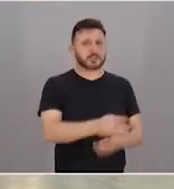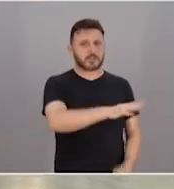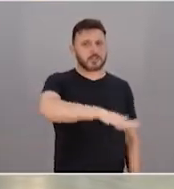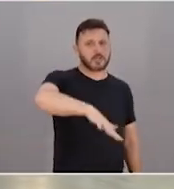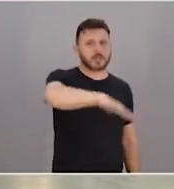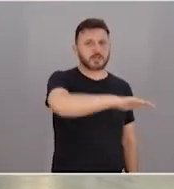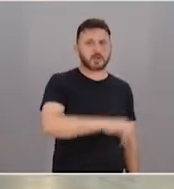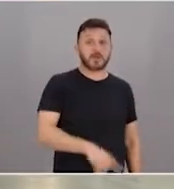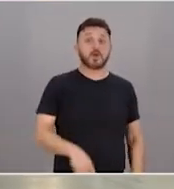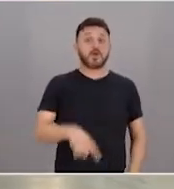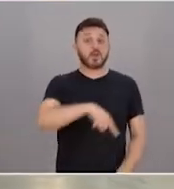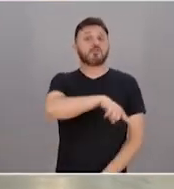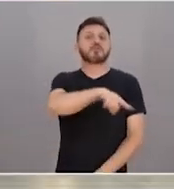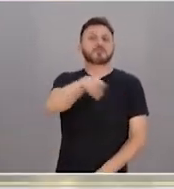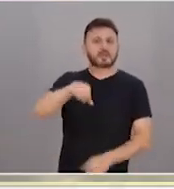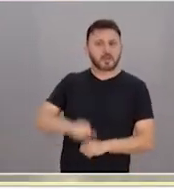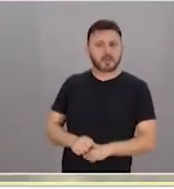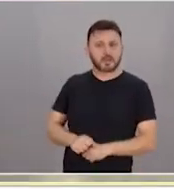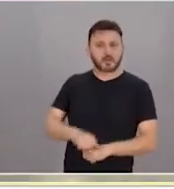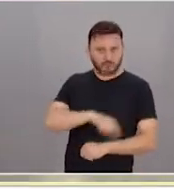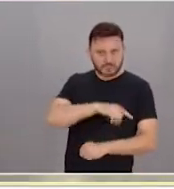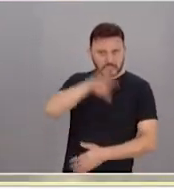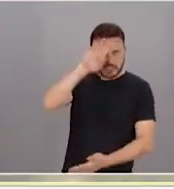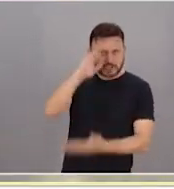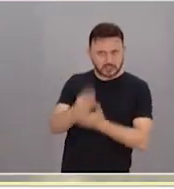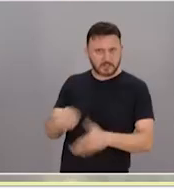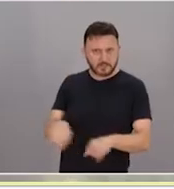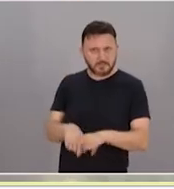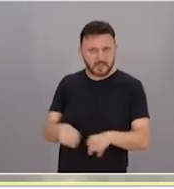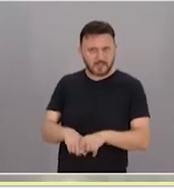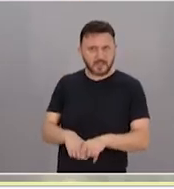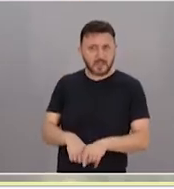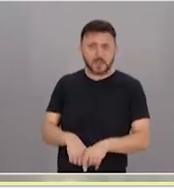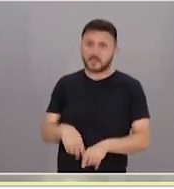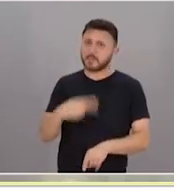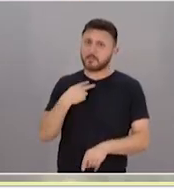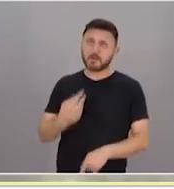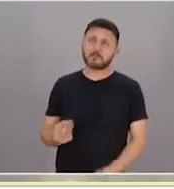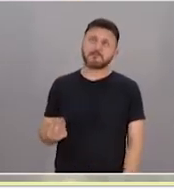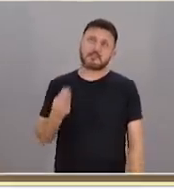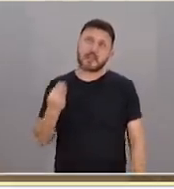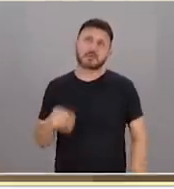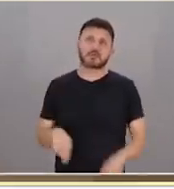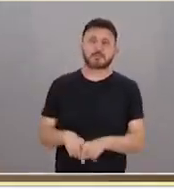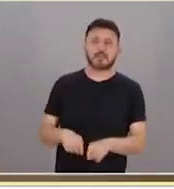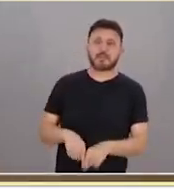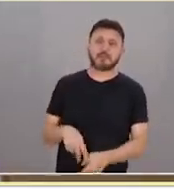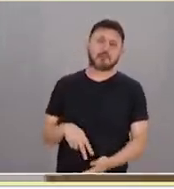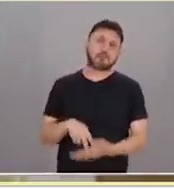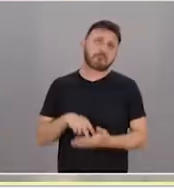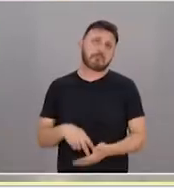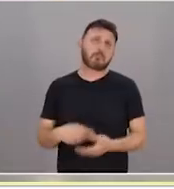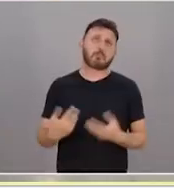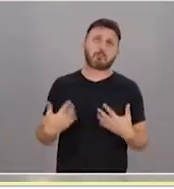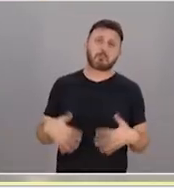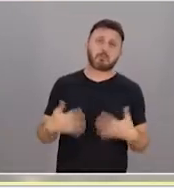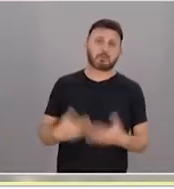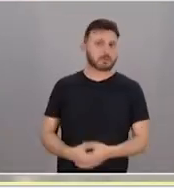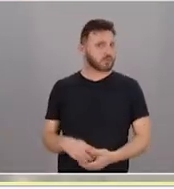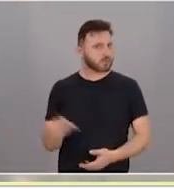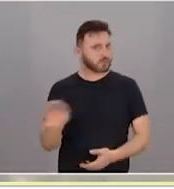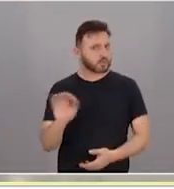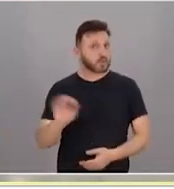você, você vai dizer, mas eu não consigo, eu não tenho força, eu não tenho condições. O Senhor está dizendo, com as suas fragilidades,